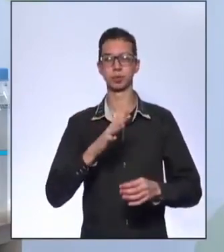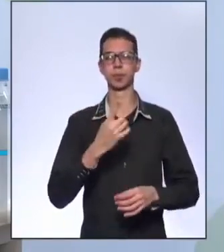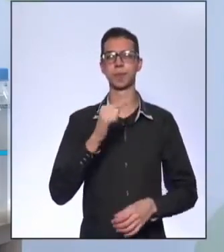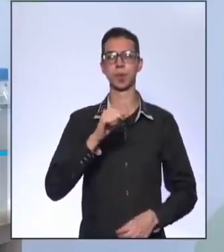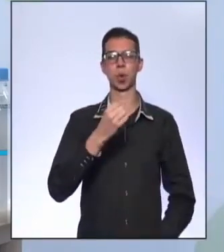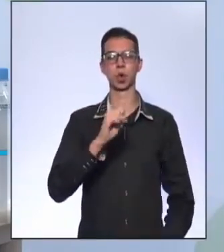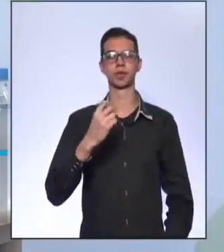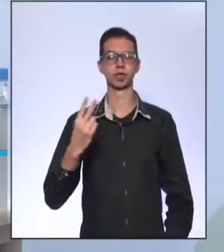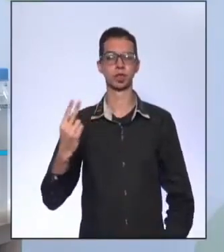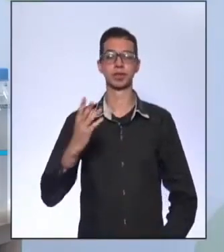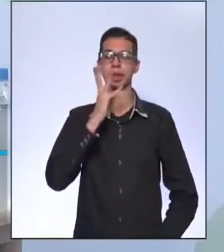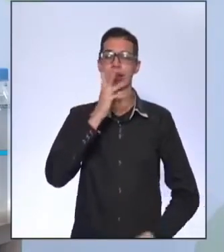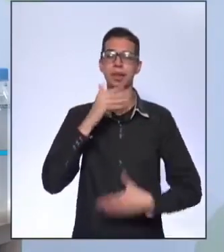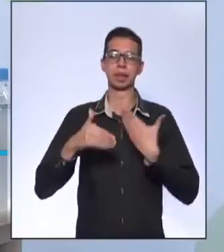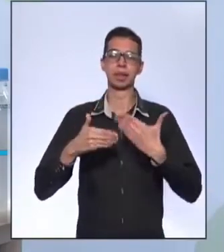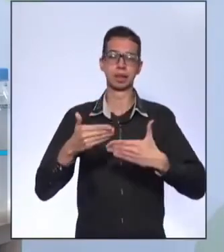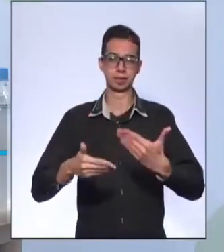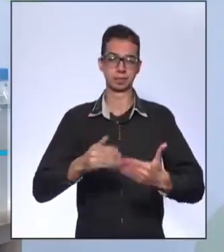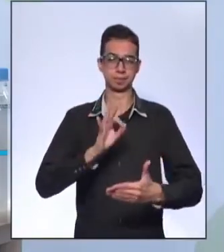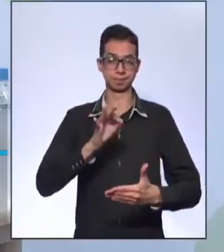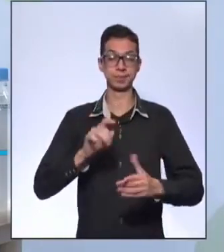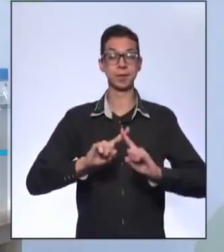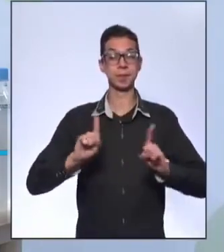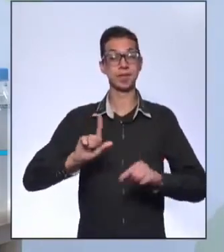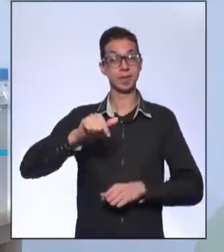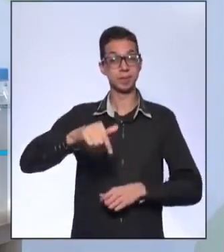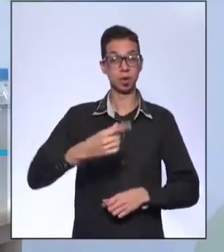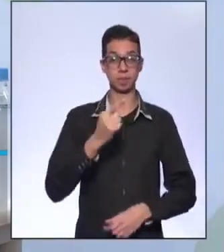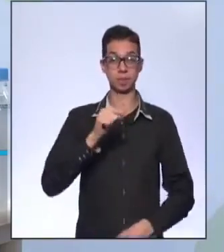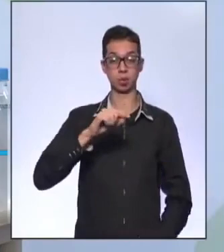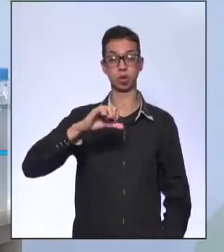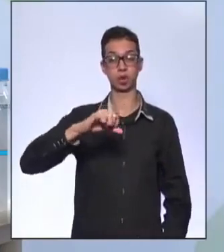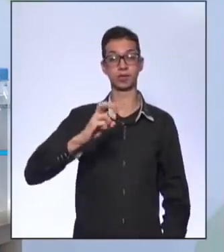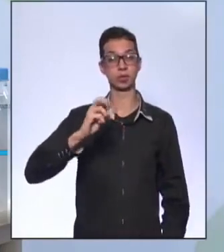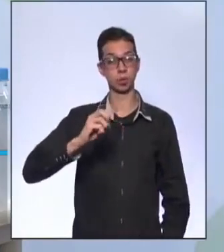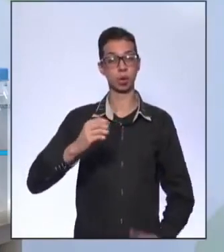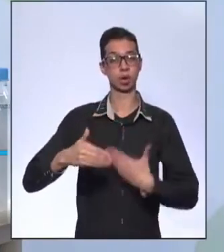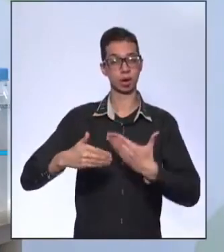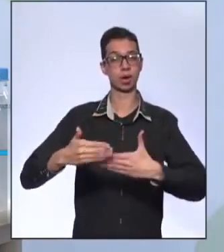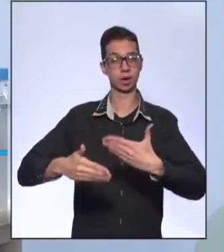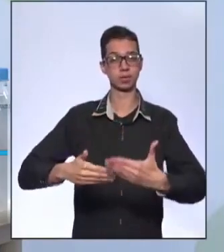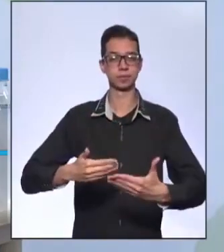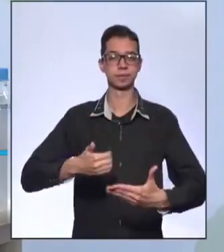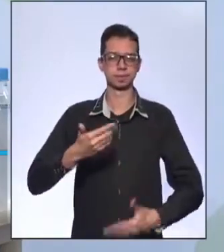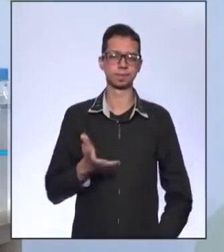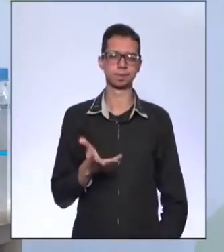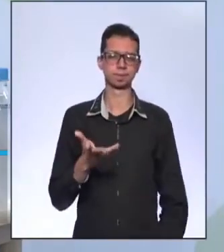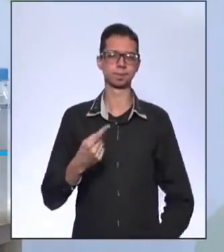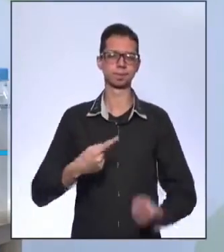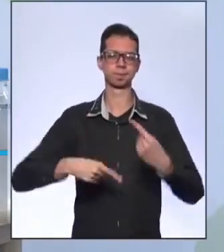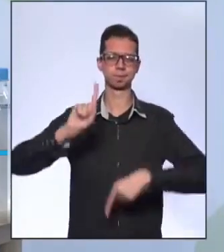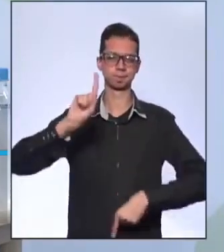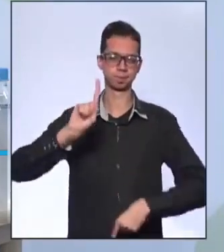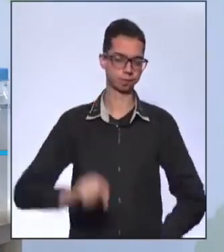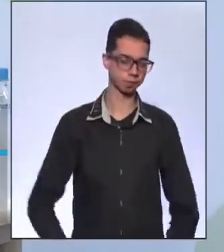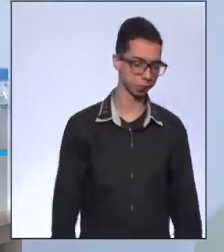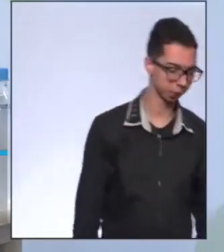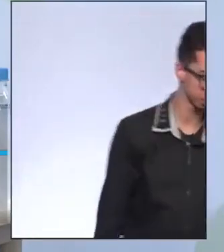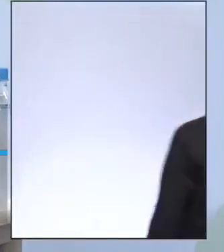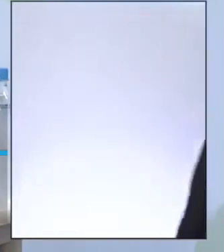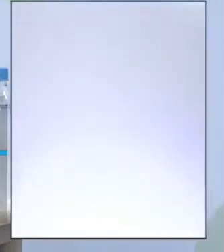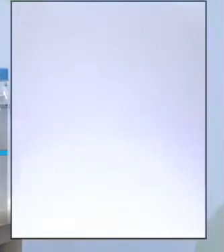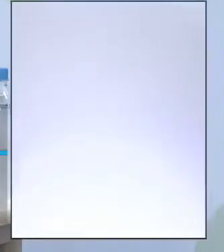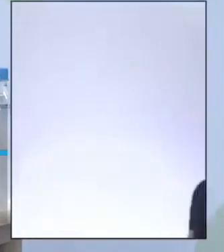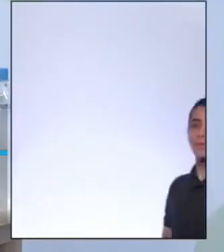processo ele foi lento por um certo período e lógico a partir da década de 1950 deu uma acelerada mas ainda